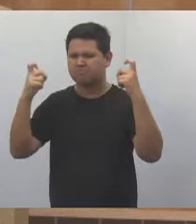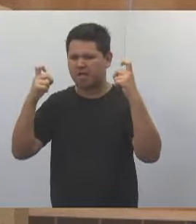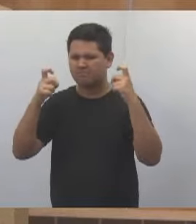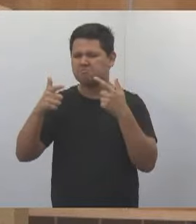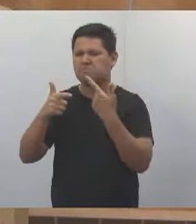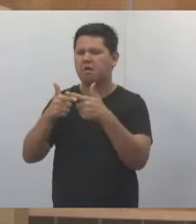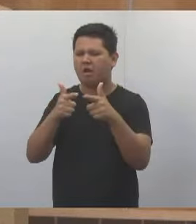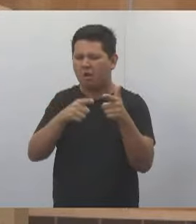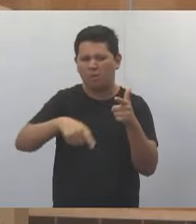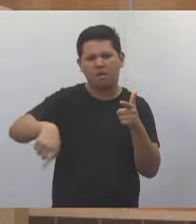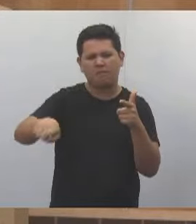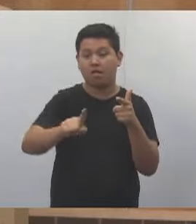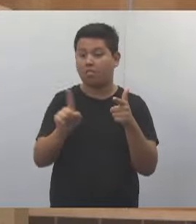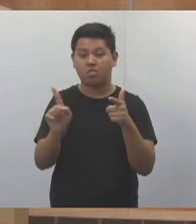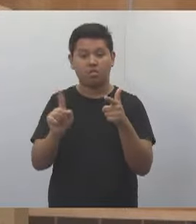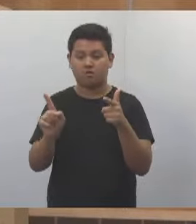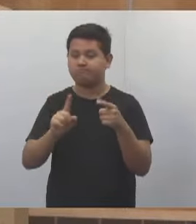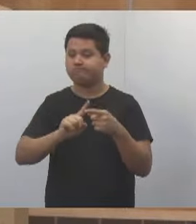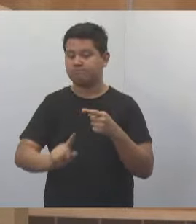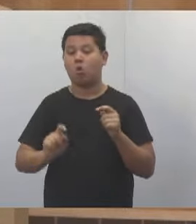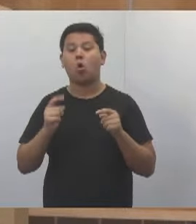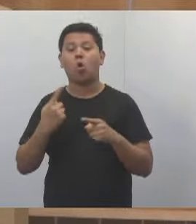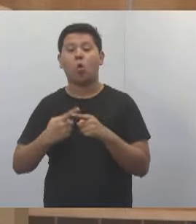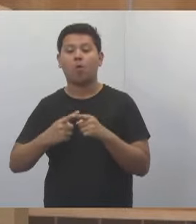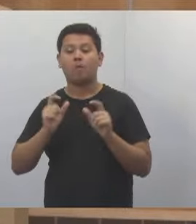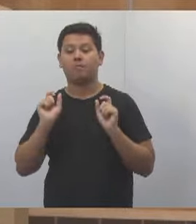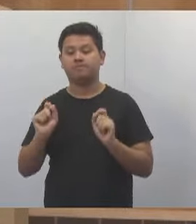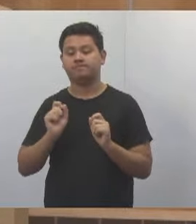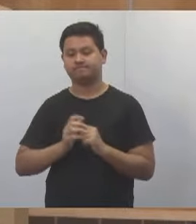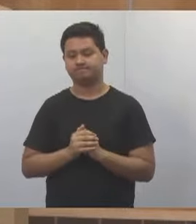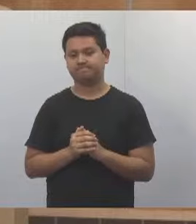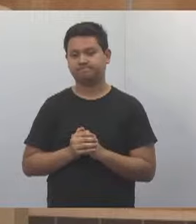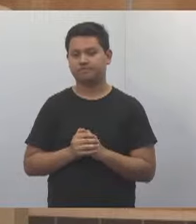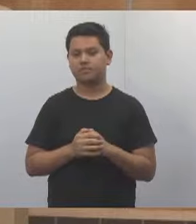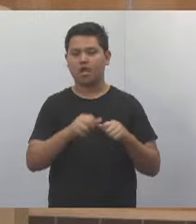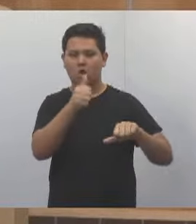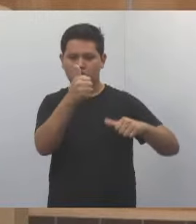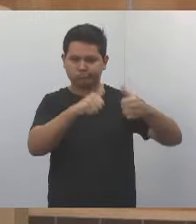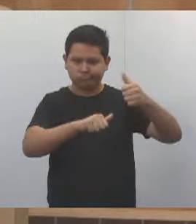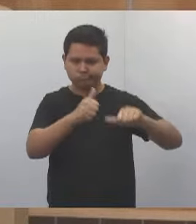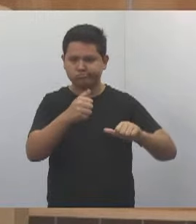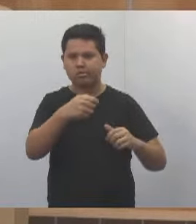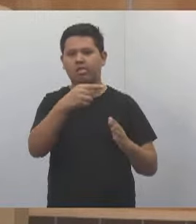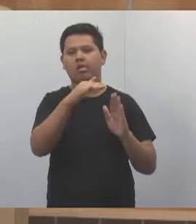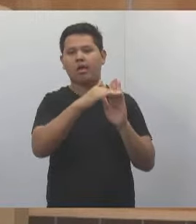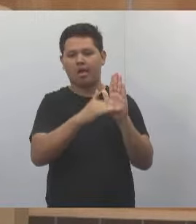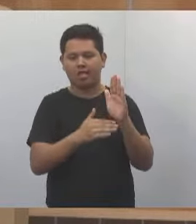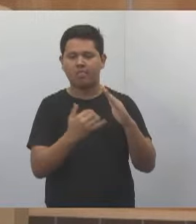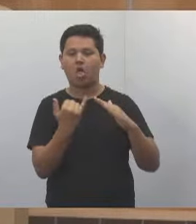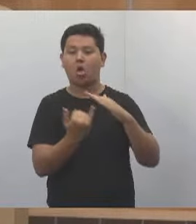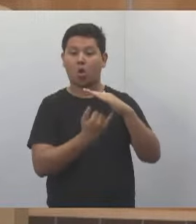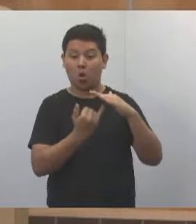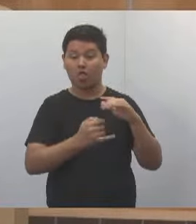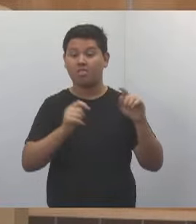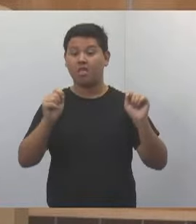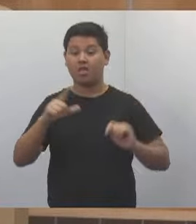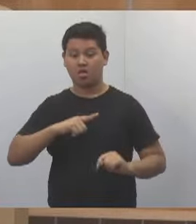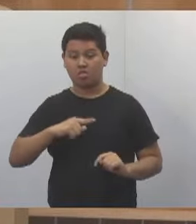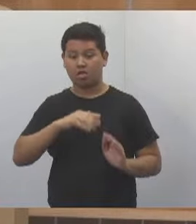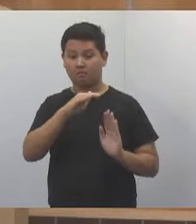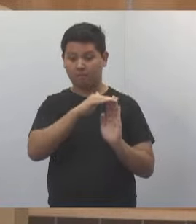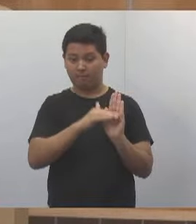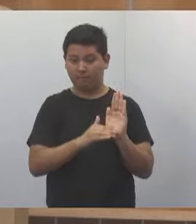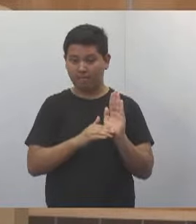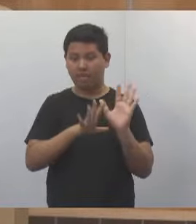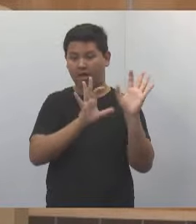sonora, isso não tem como, porque isso é medido pelos institutos, isso tem parâmetros